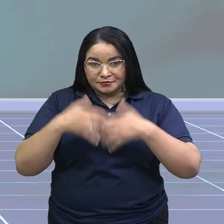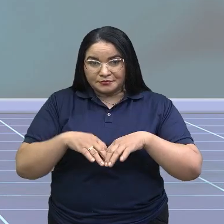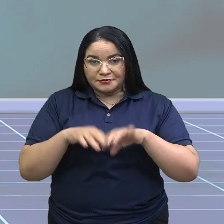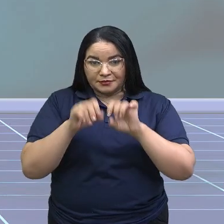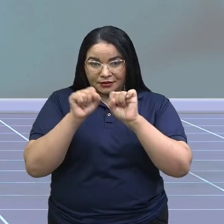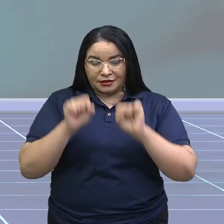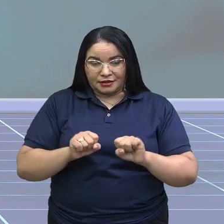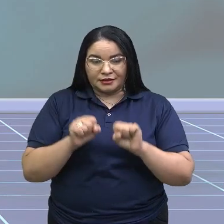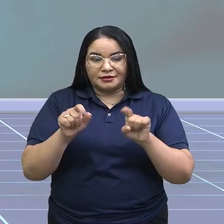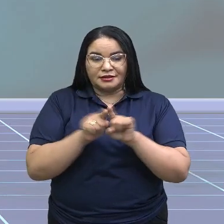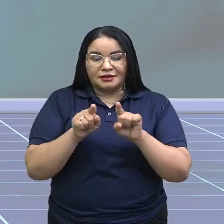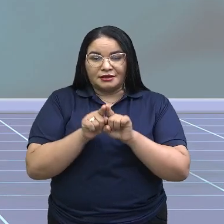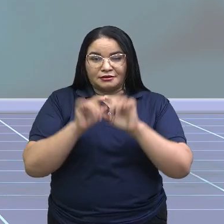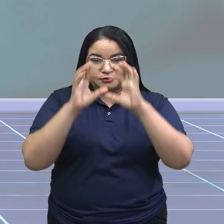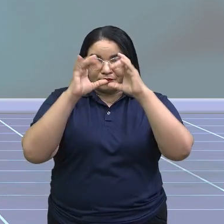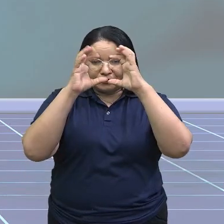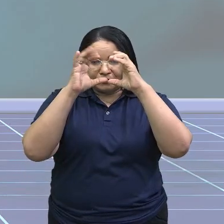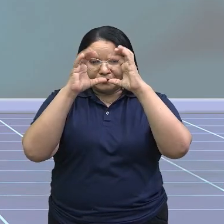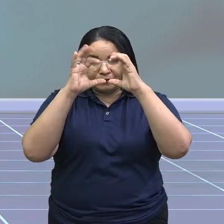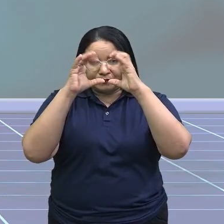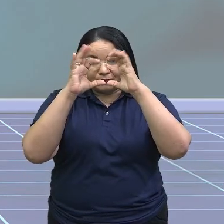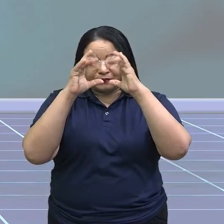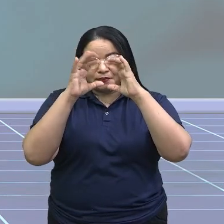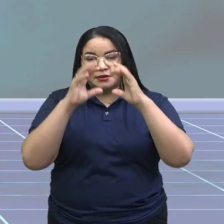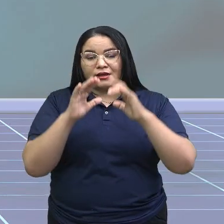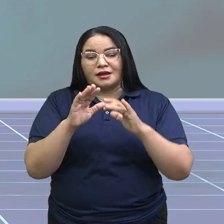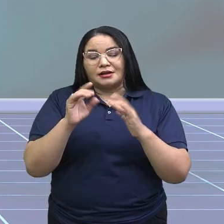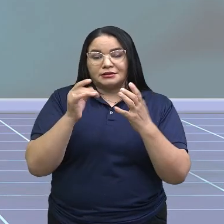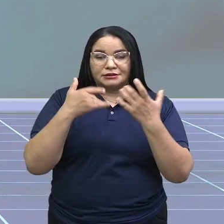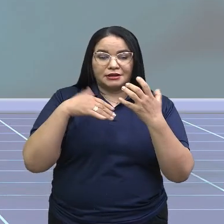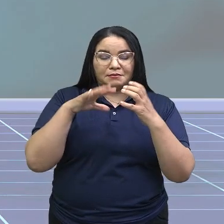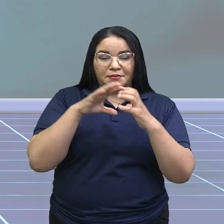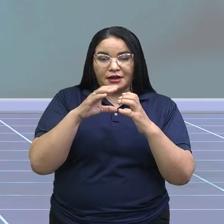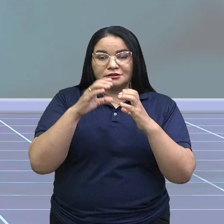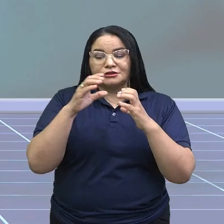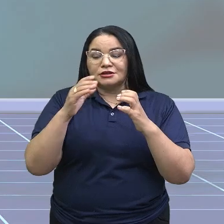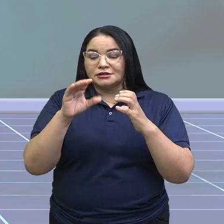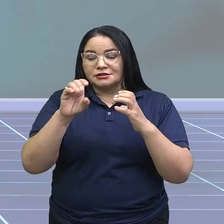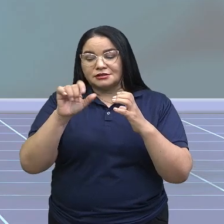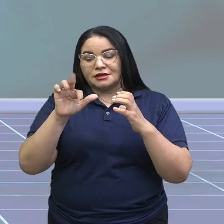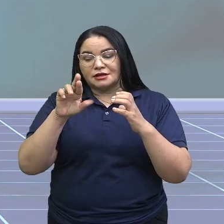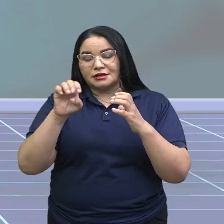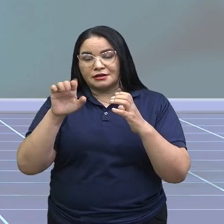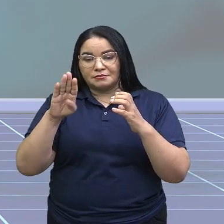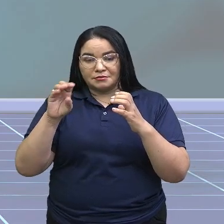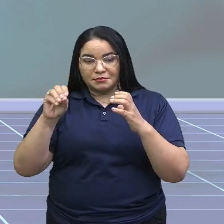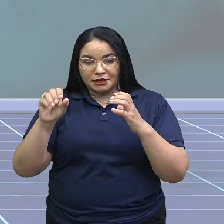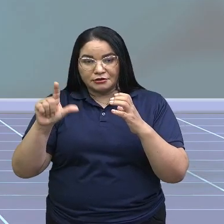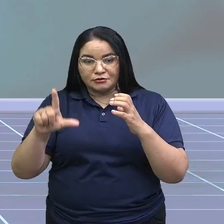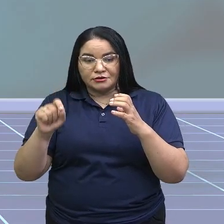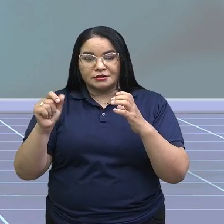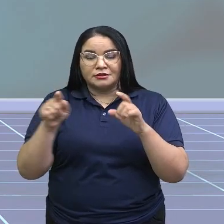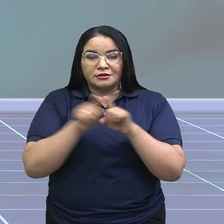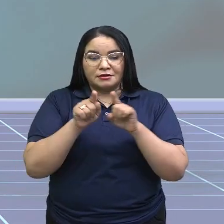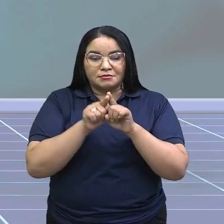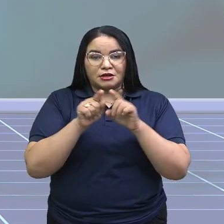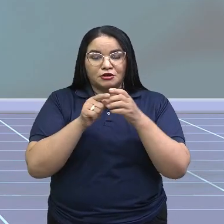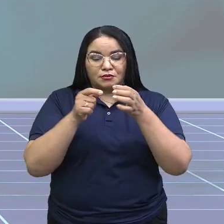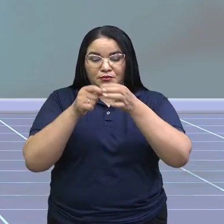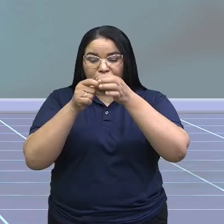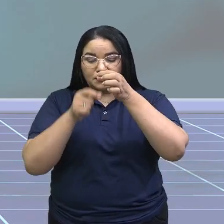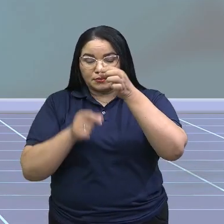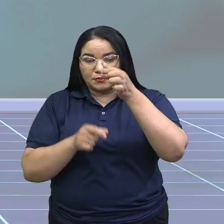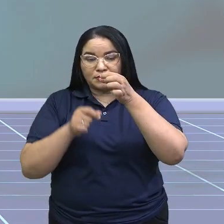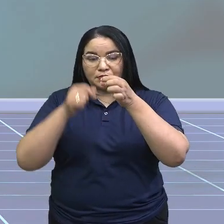a representação do cérebro, cerebelo, nessa condução ali sendo levada através do sistema